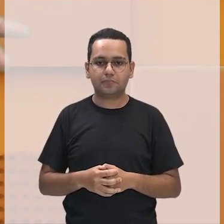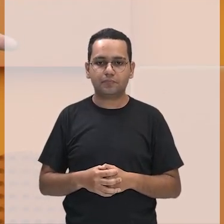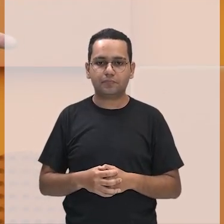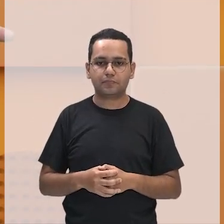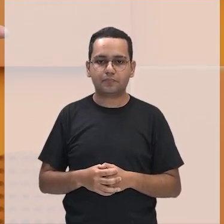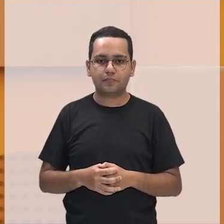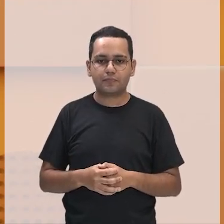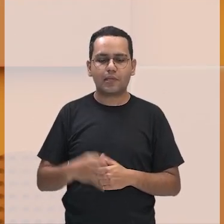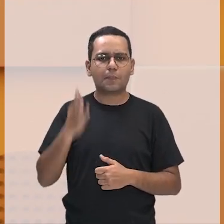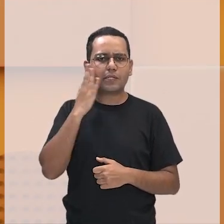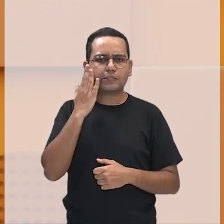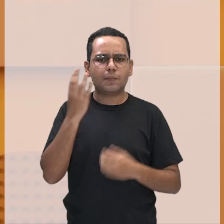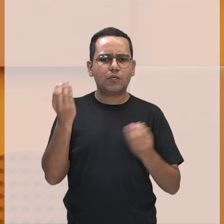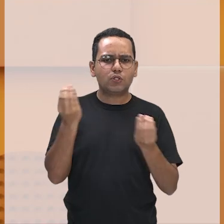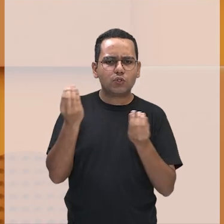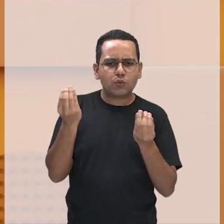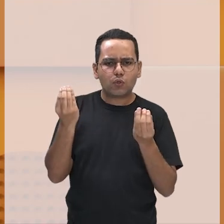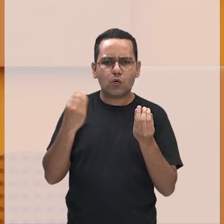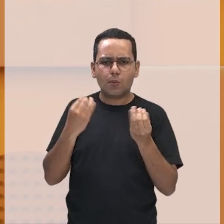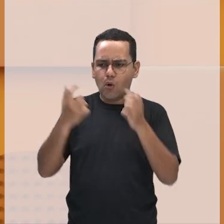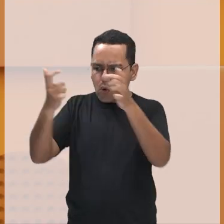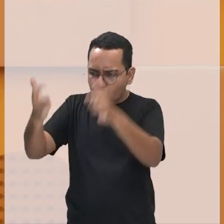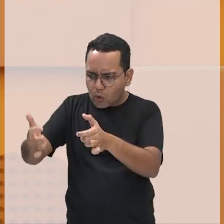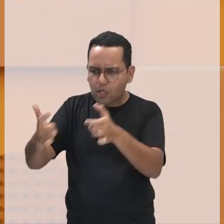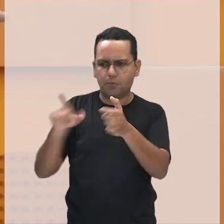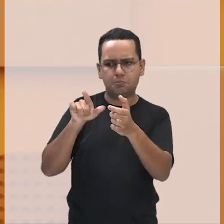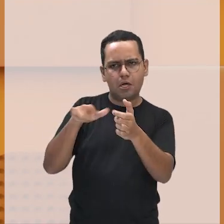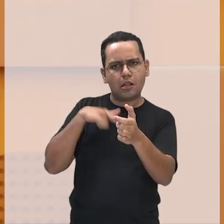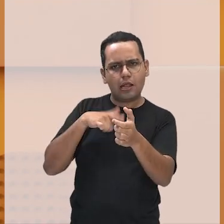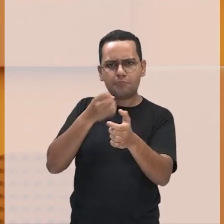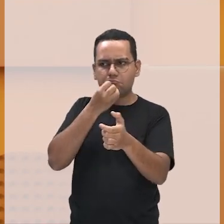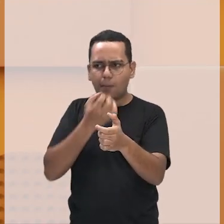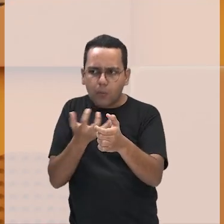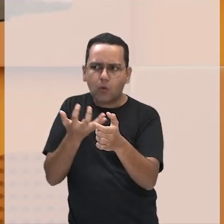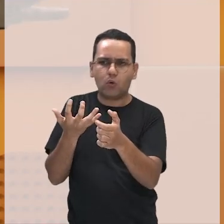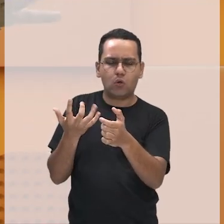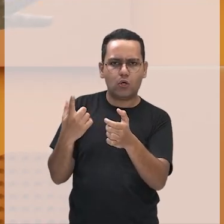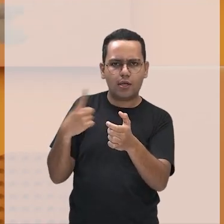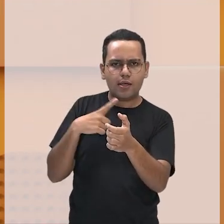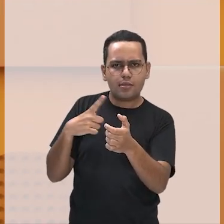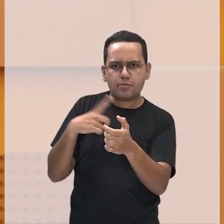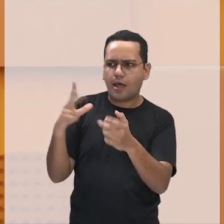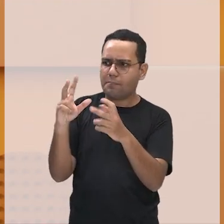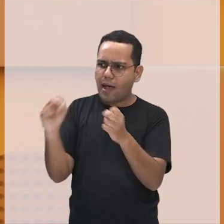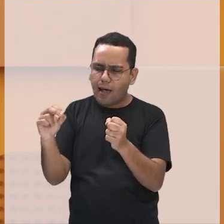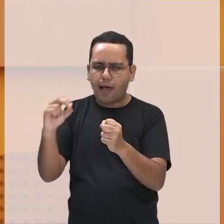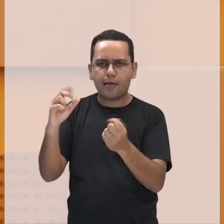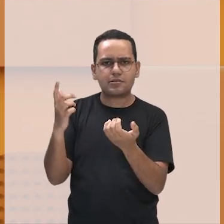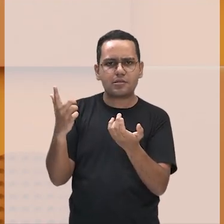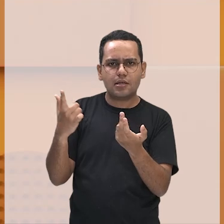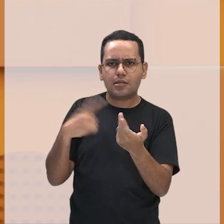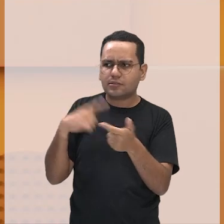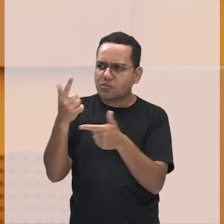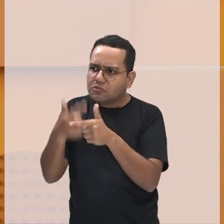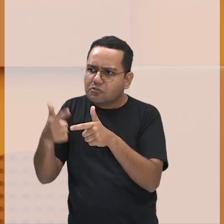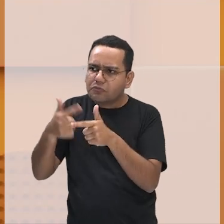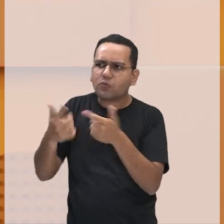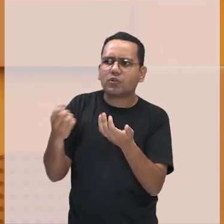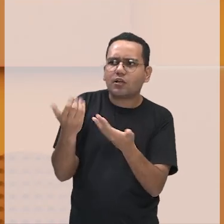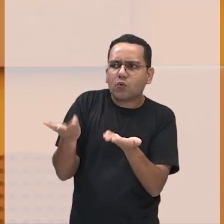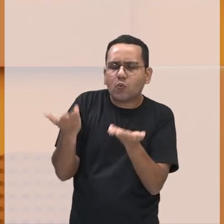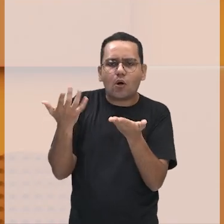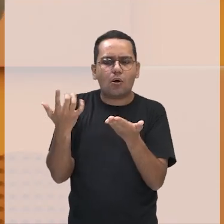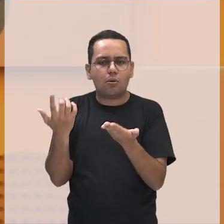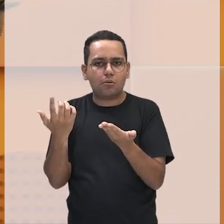está acontecendo? Aquela província, ela está tranquila? Ela está tendo alguma dificuldade? Então, este imperador precisa